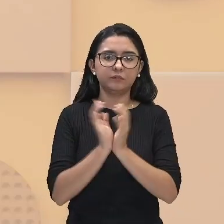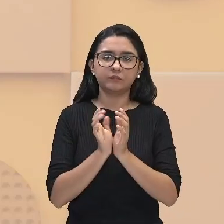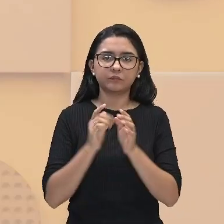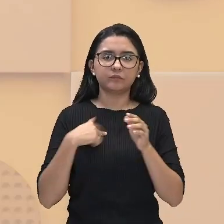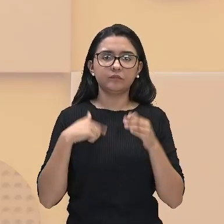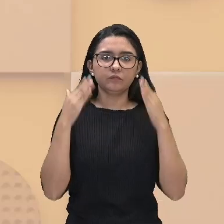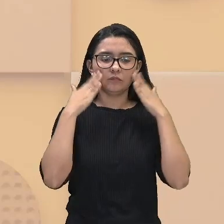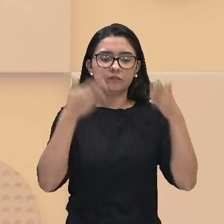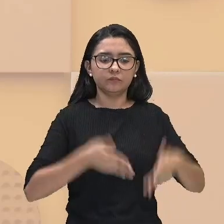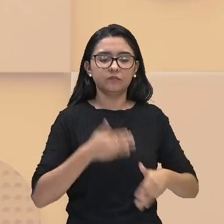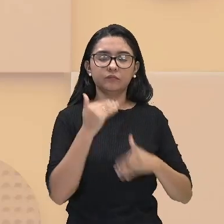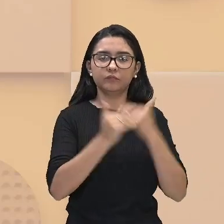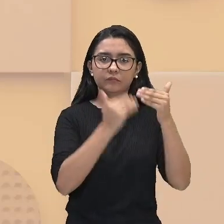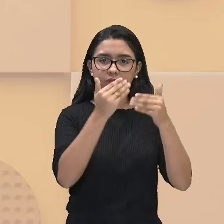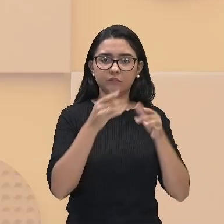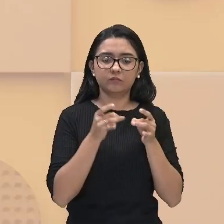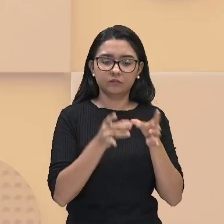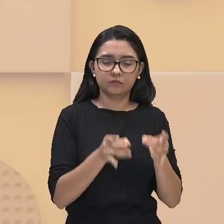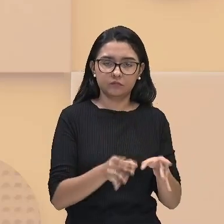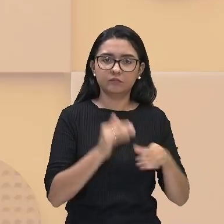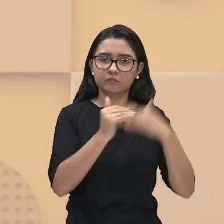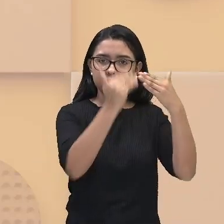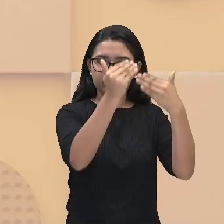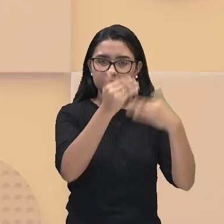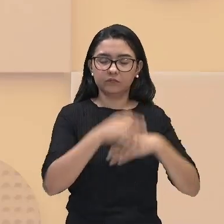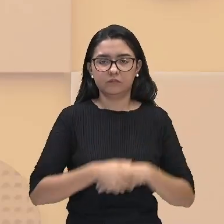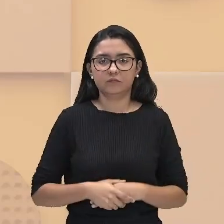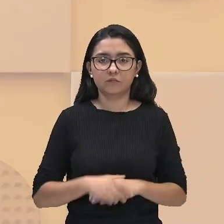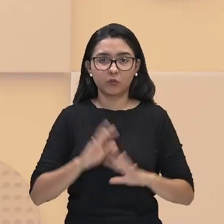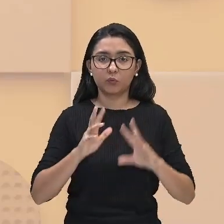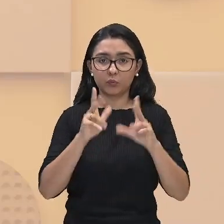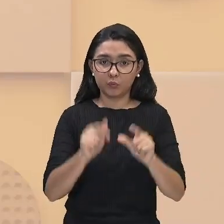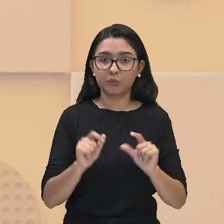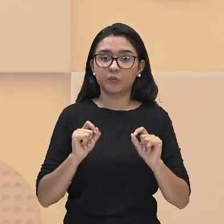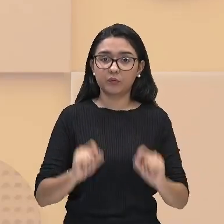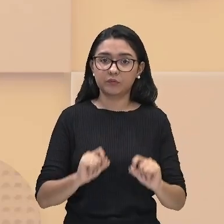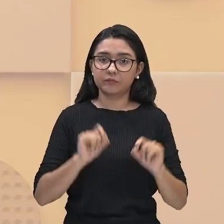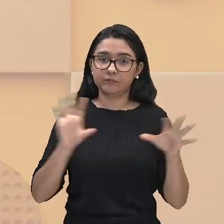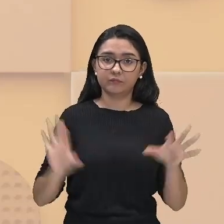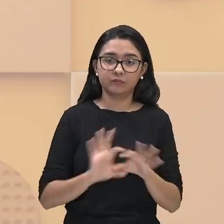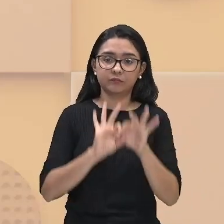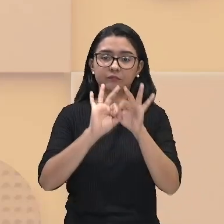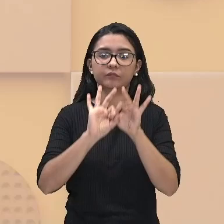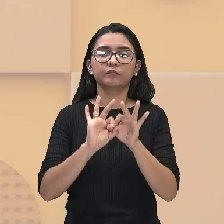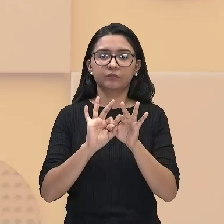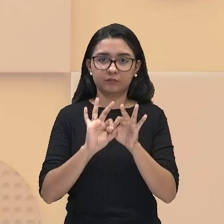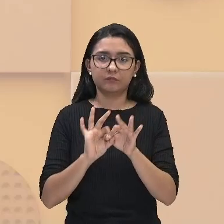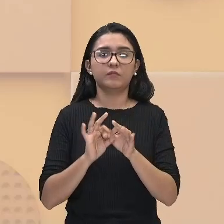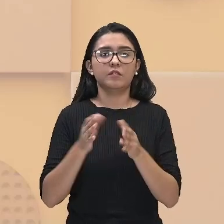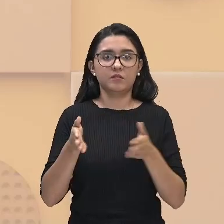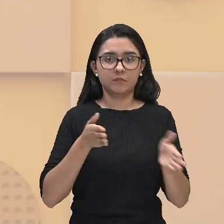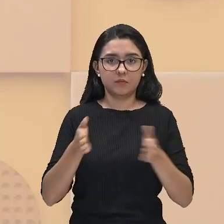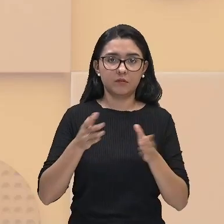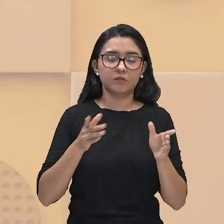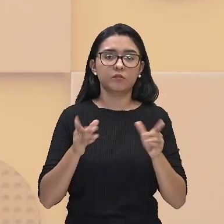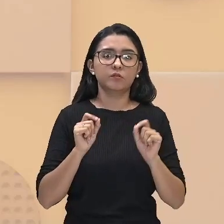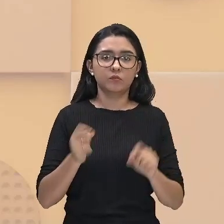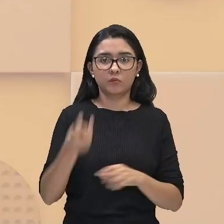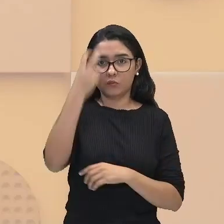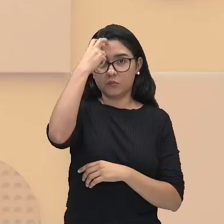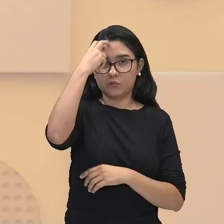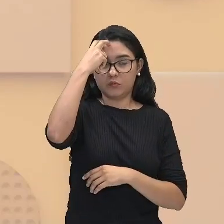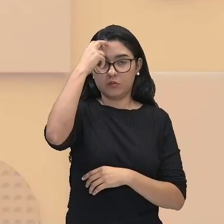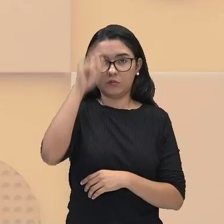comércio e vai desenvolver este comércio. Tudo isso está interligado nesse movimento cultural que